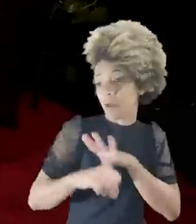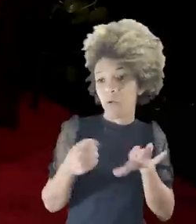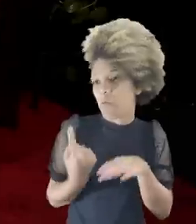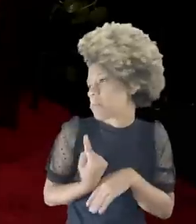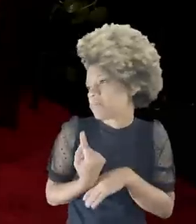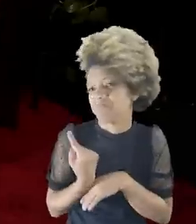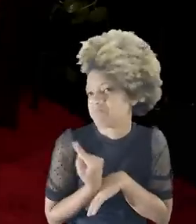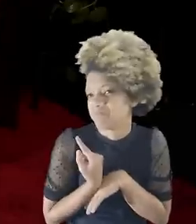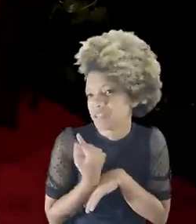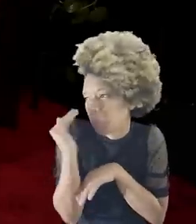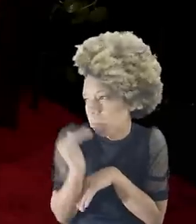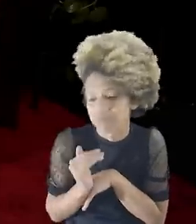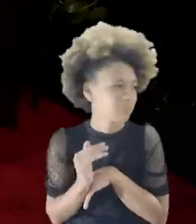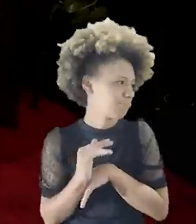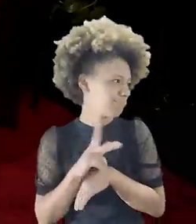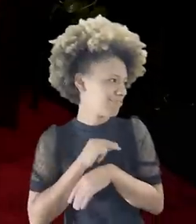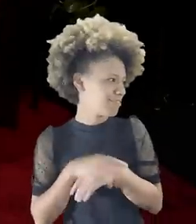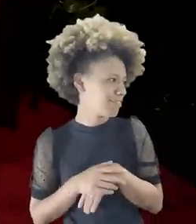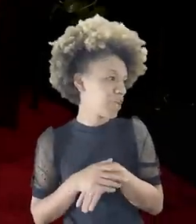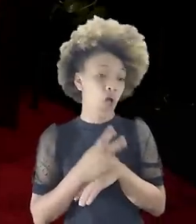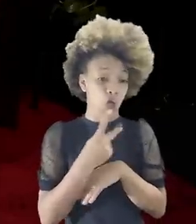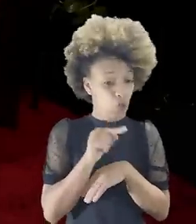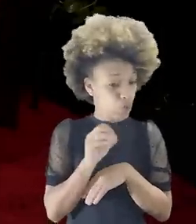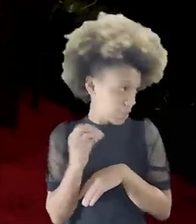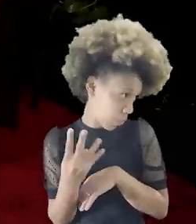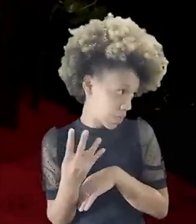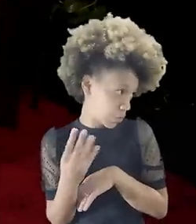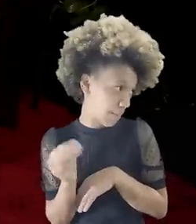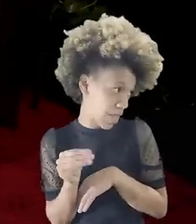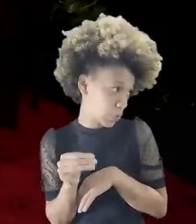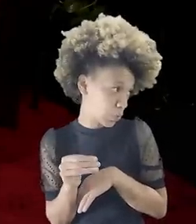a bola como se eu não tivesse ali Caraca velho né